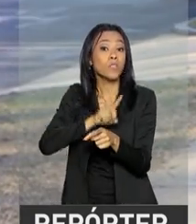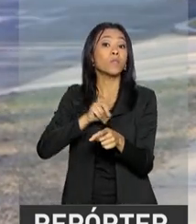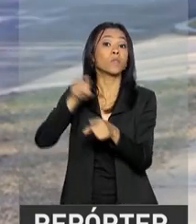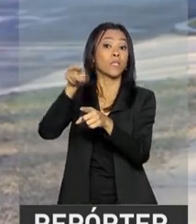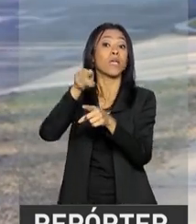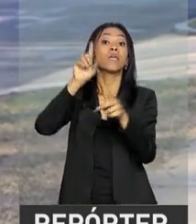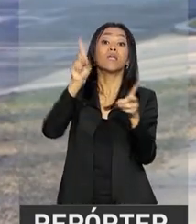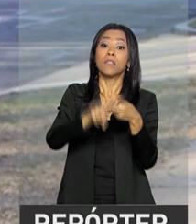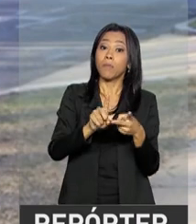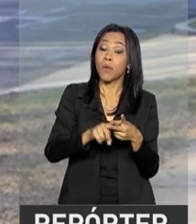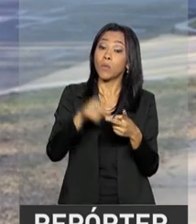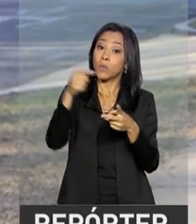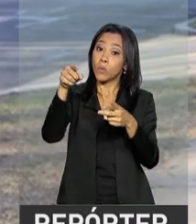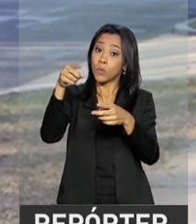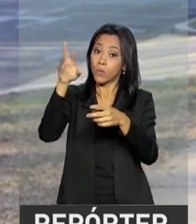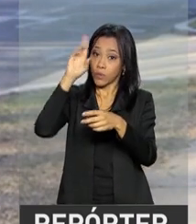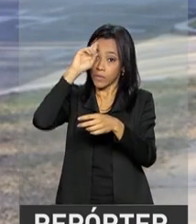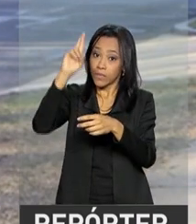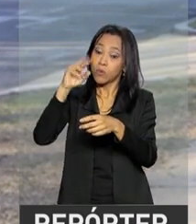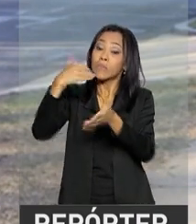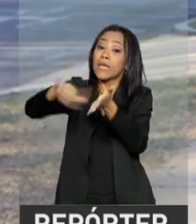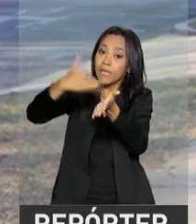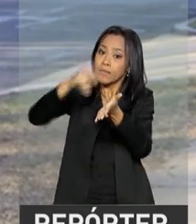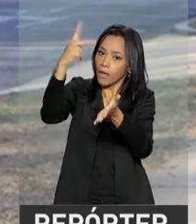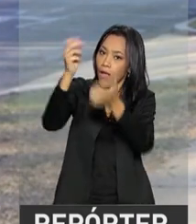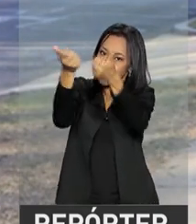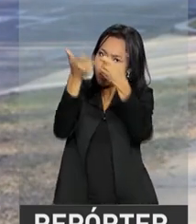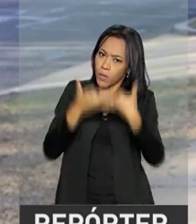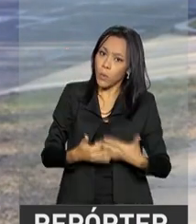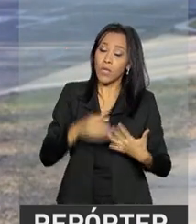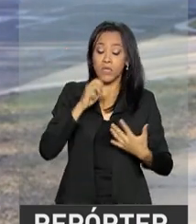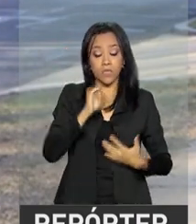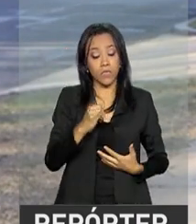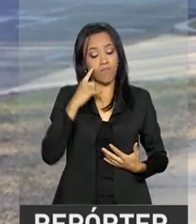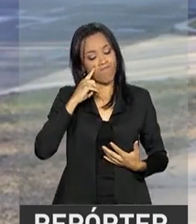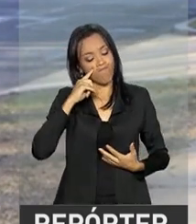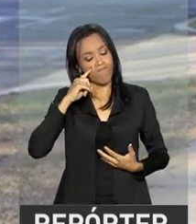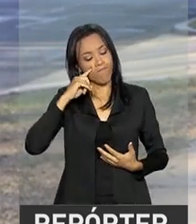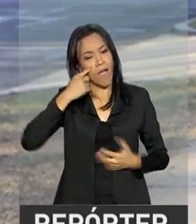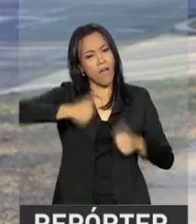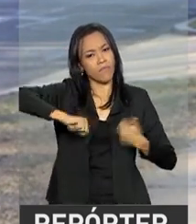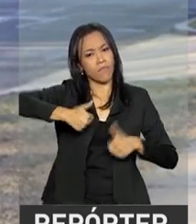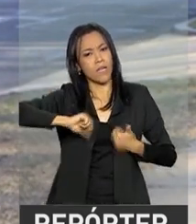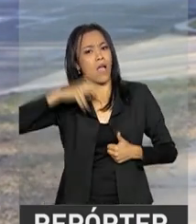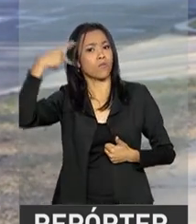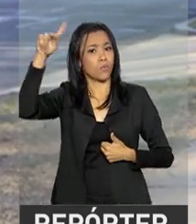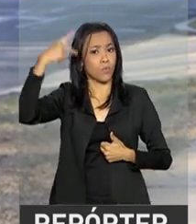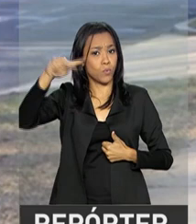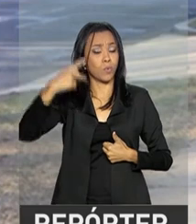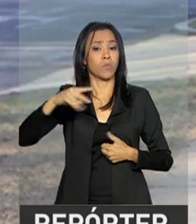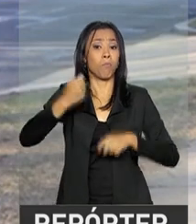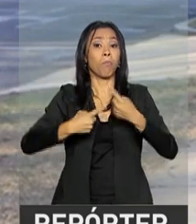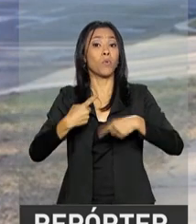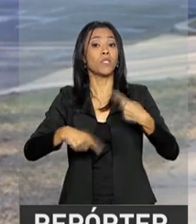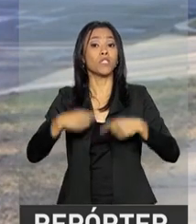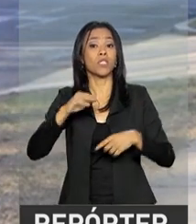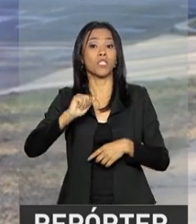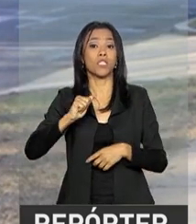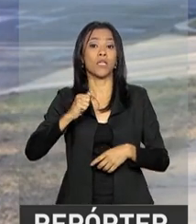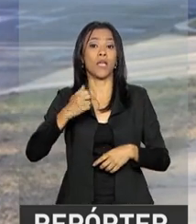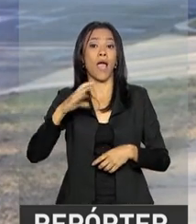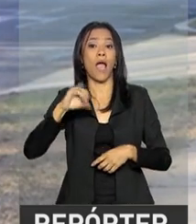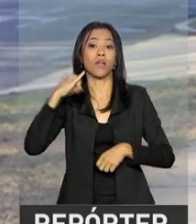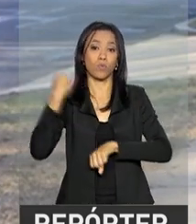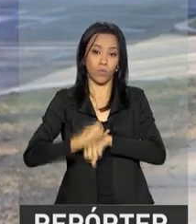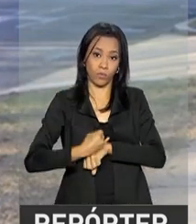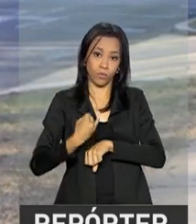segundo marcos jorge o secretário afirmou que caso os norte americanos decidam rever suas políticas de importação de aço haverá um período para